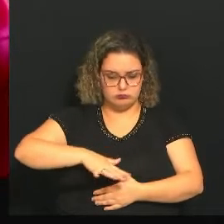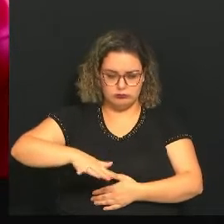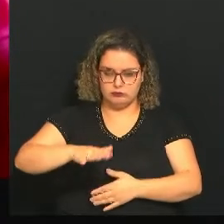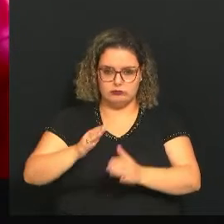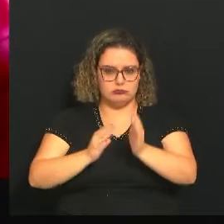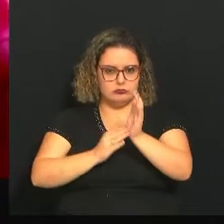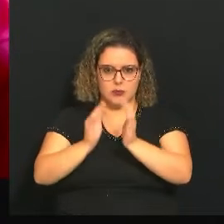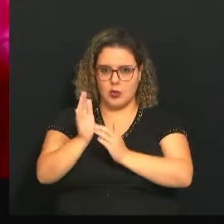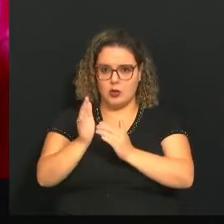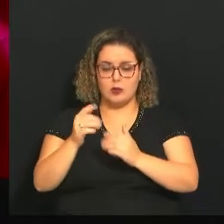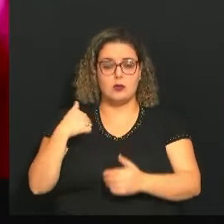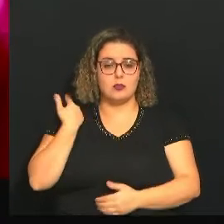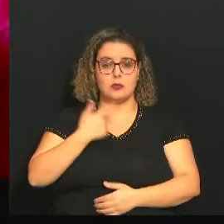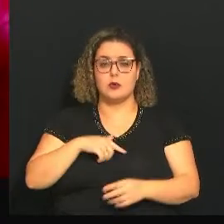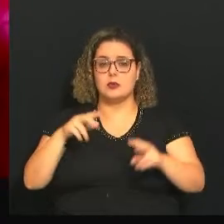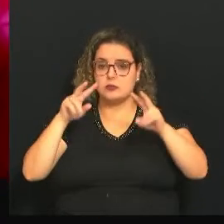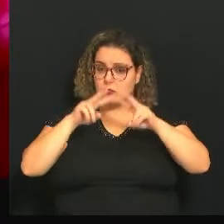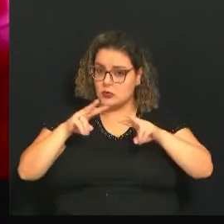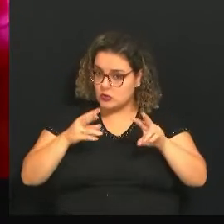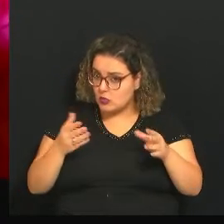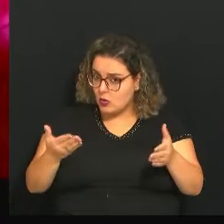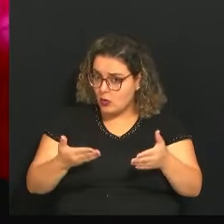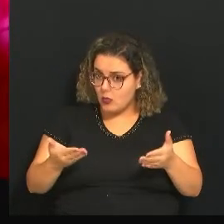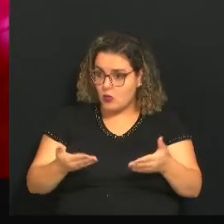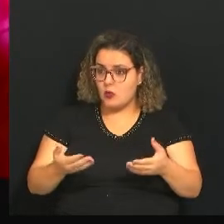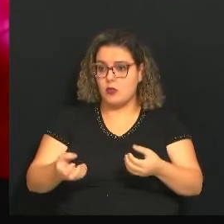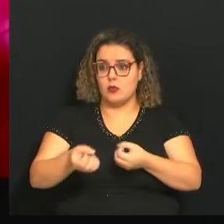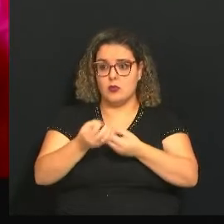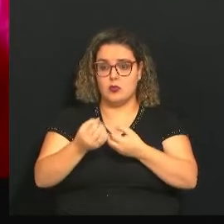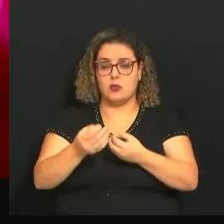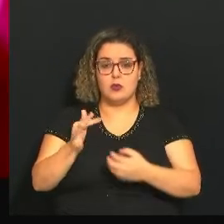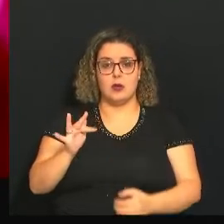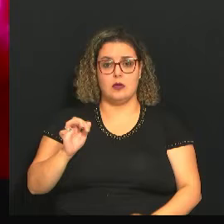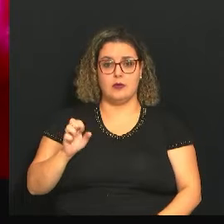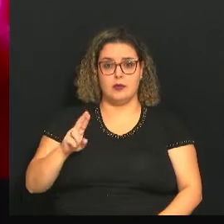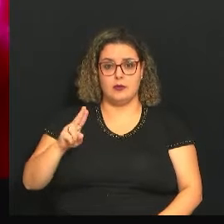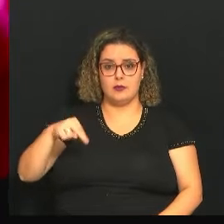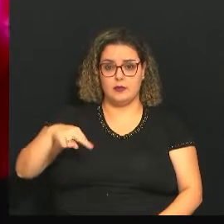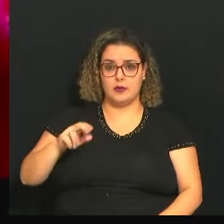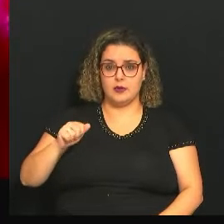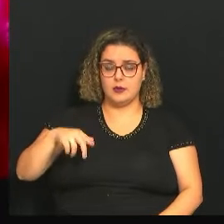está vendo isso hoje, esses dados que a Fernanda acabou de mostrar, ele é uma